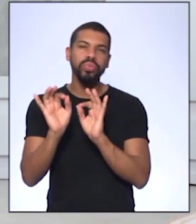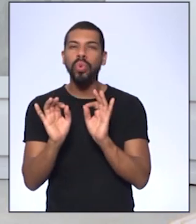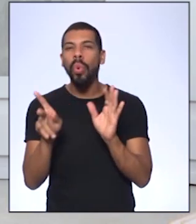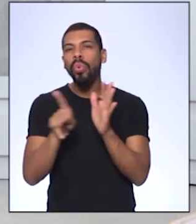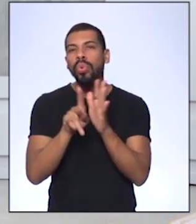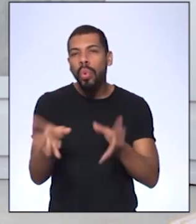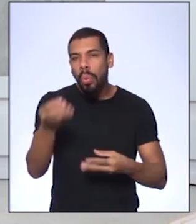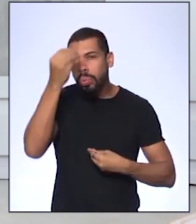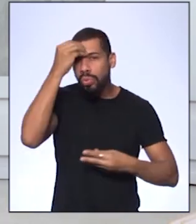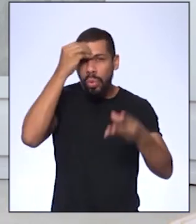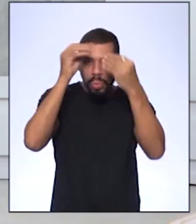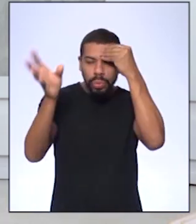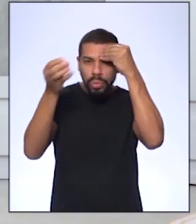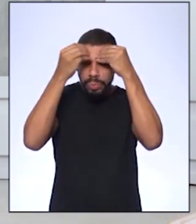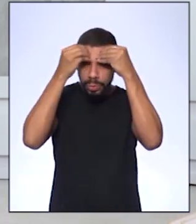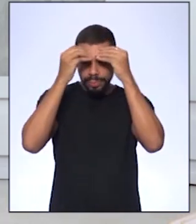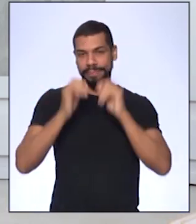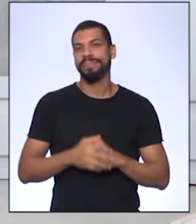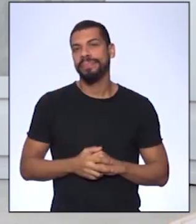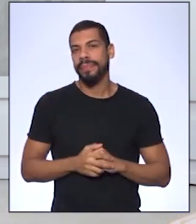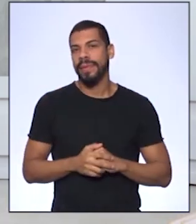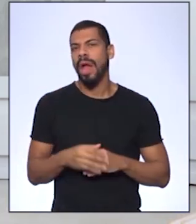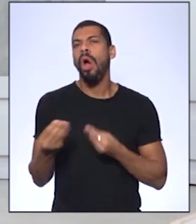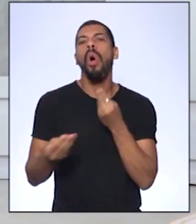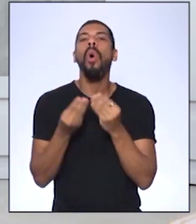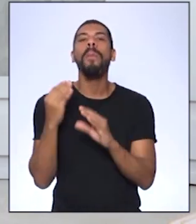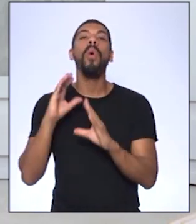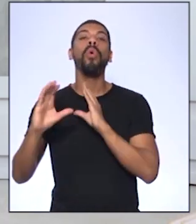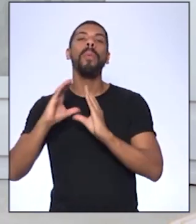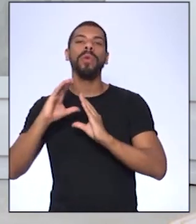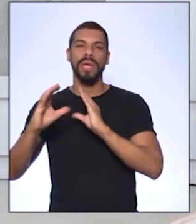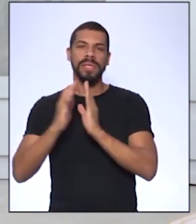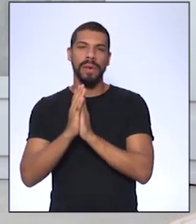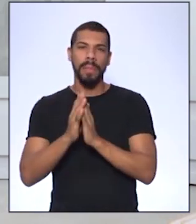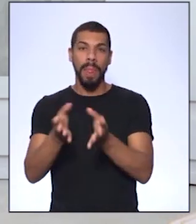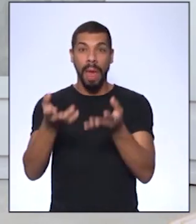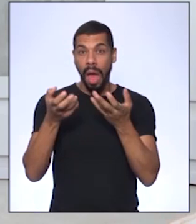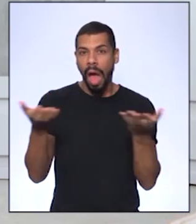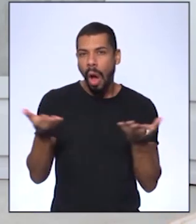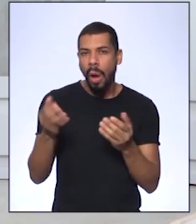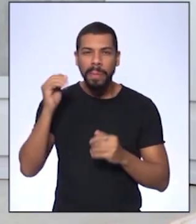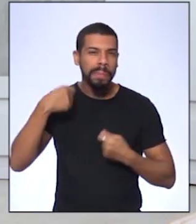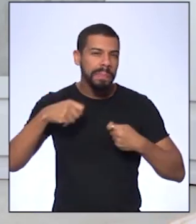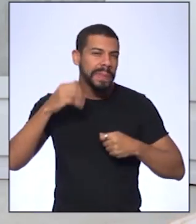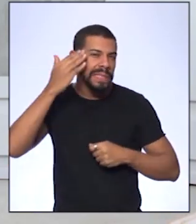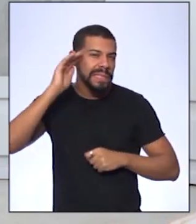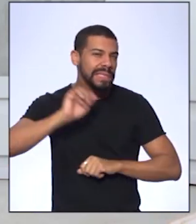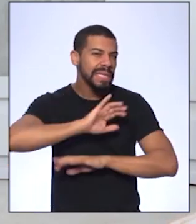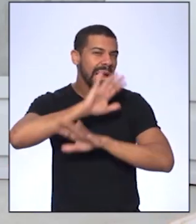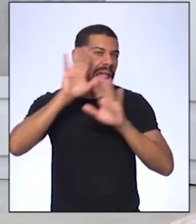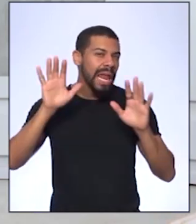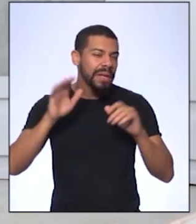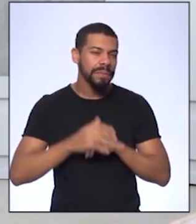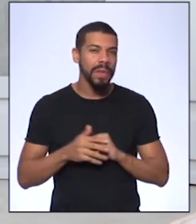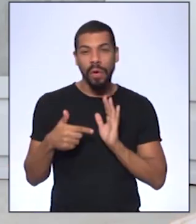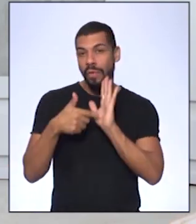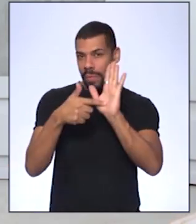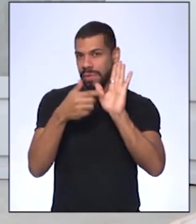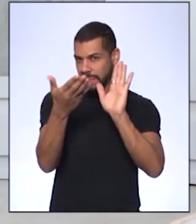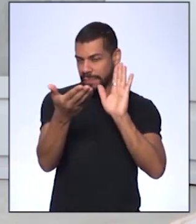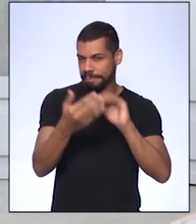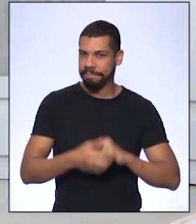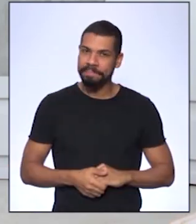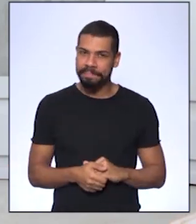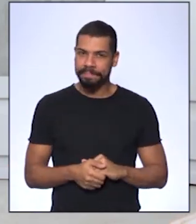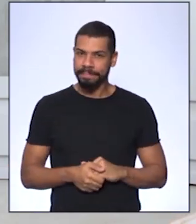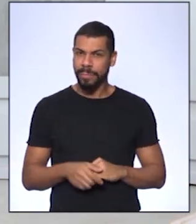possa estabelecer contato, gerar comunicação. Agora a gente precisa entender, olha só, deixa eu voltar aqui uma coisa.